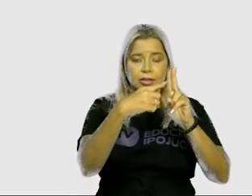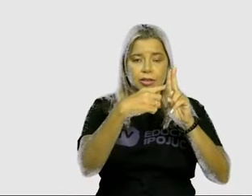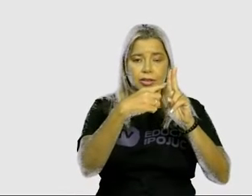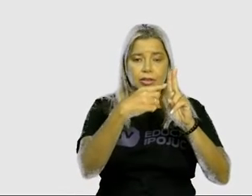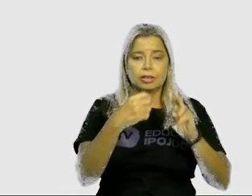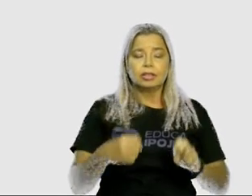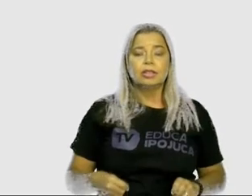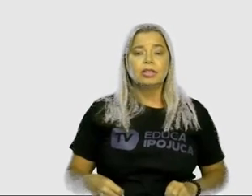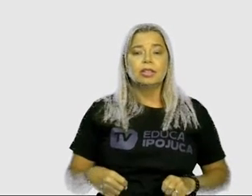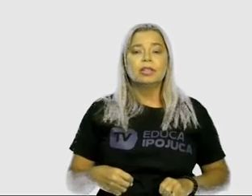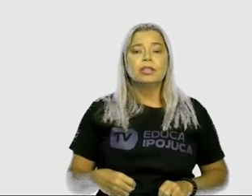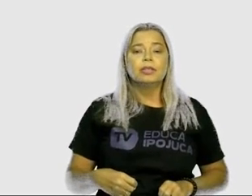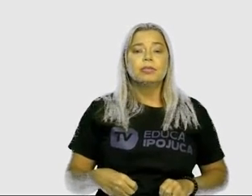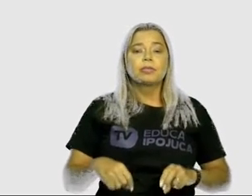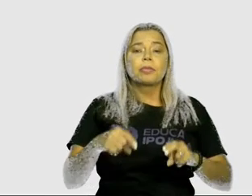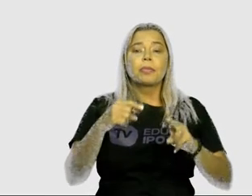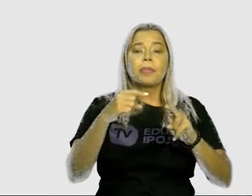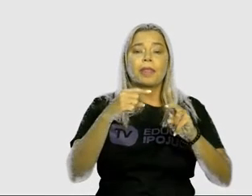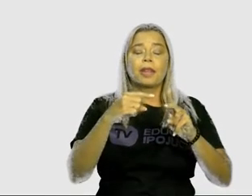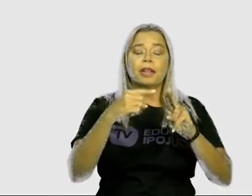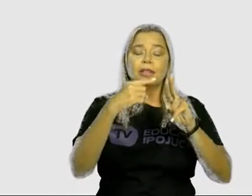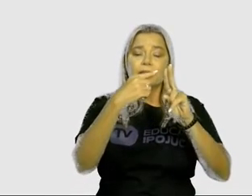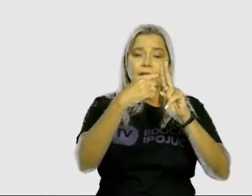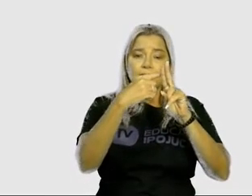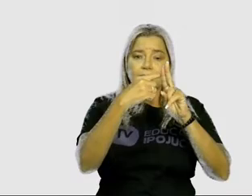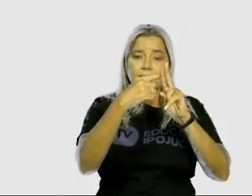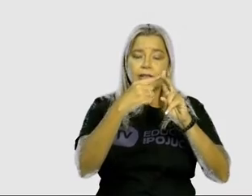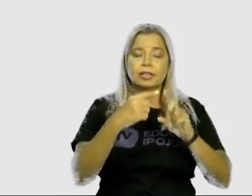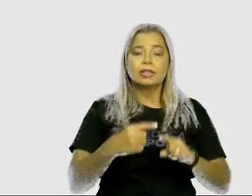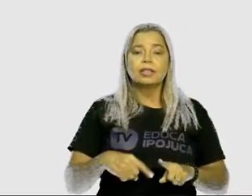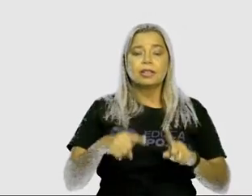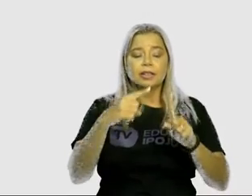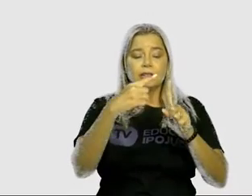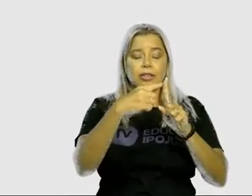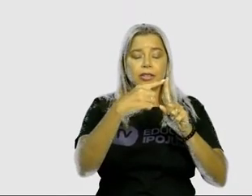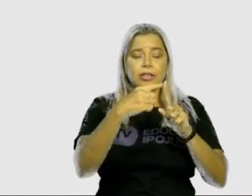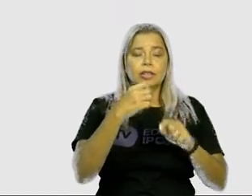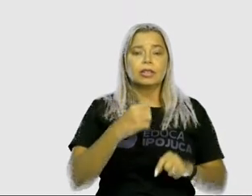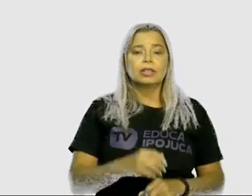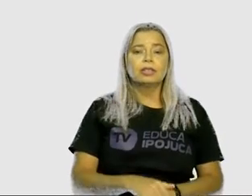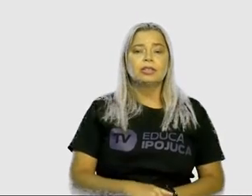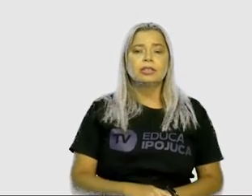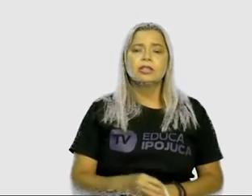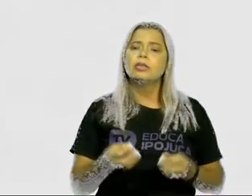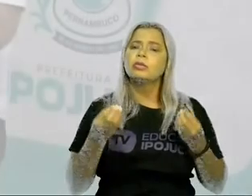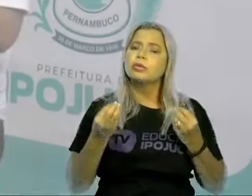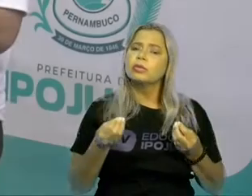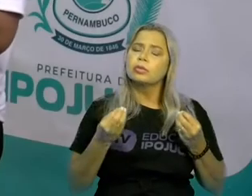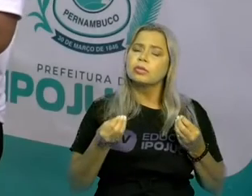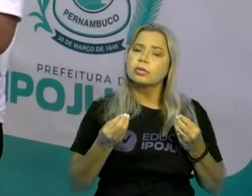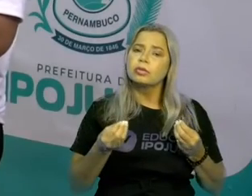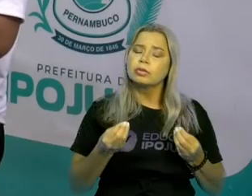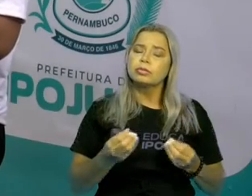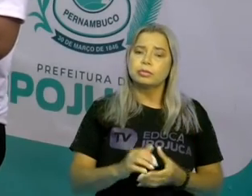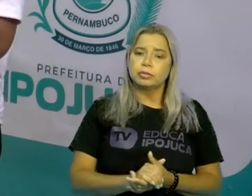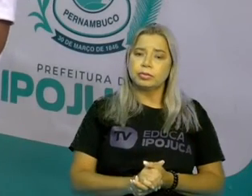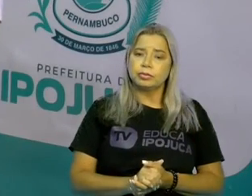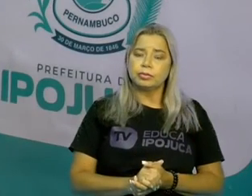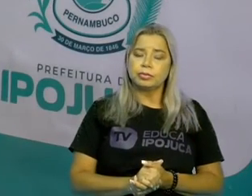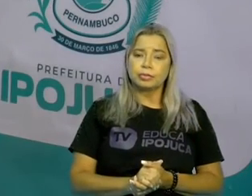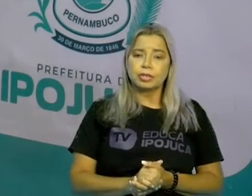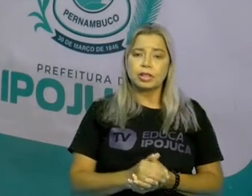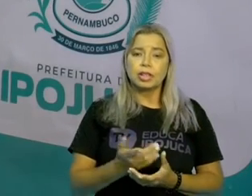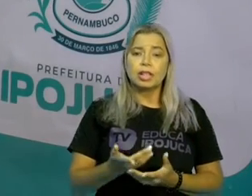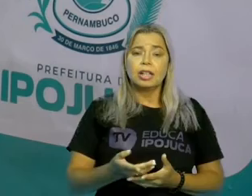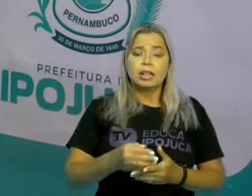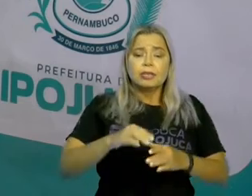o 5, e na unidade, a equivalência do 3. Como assim, professora? Eu fiz